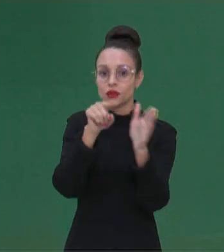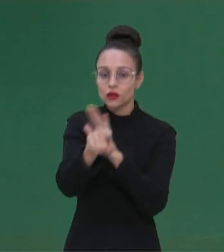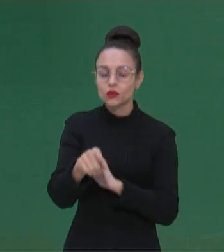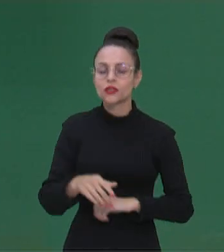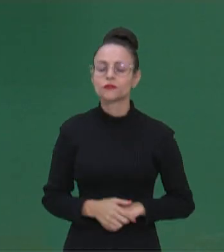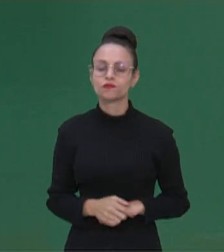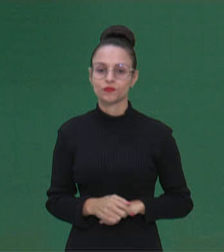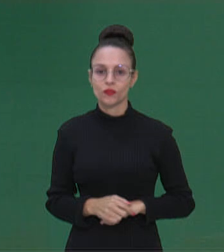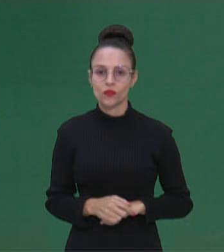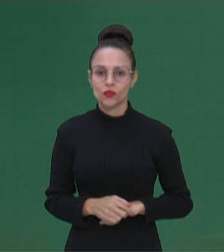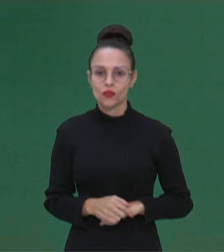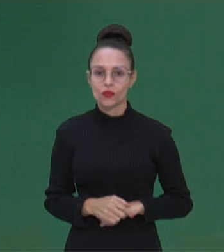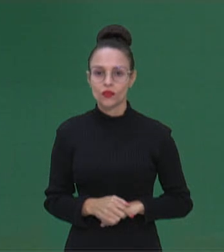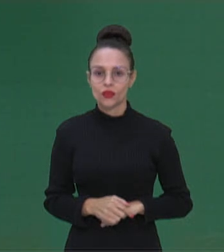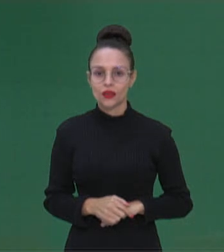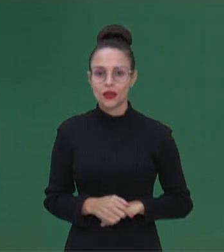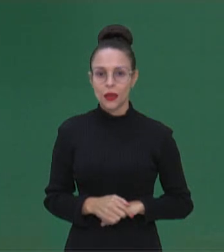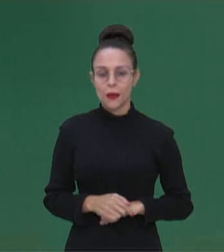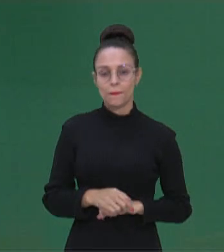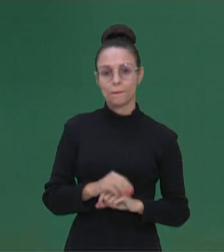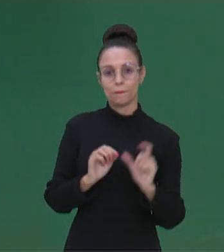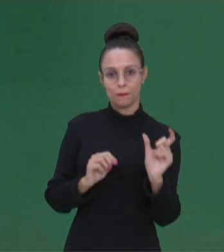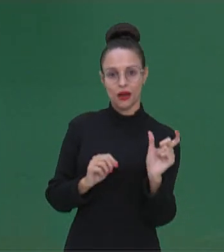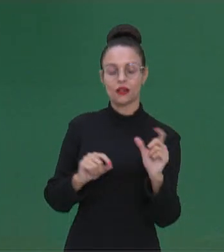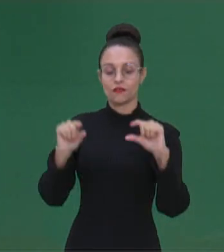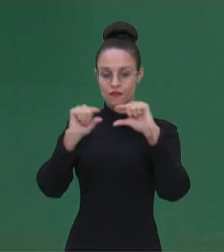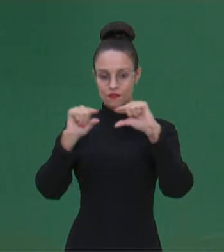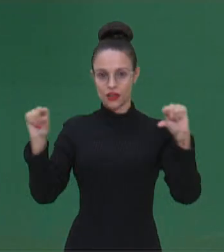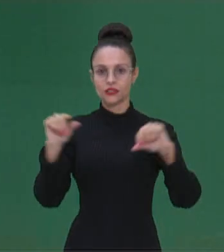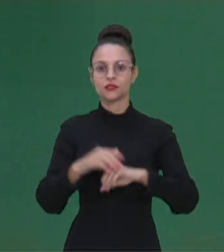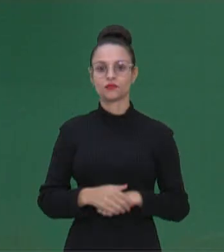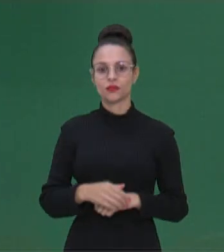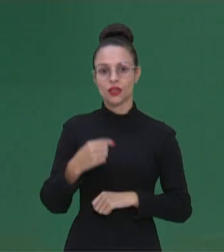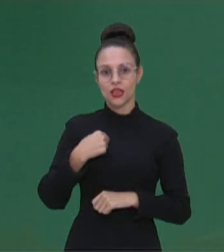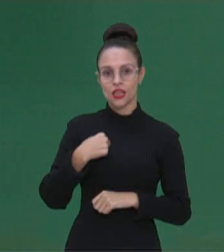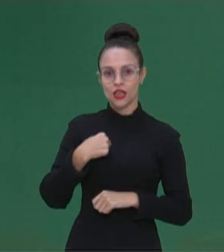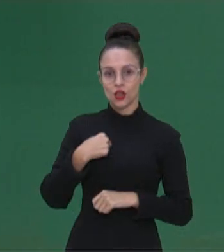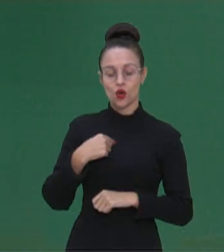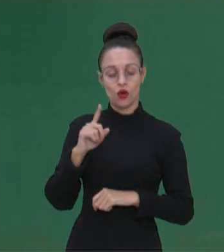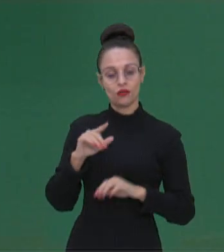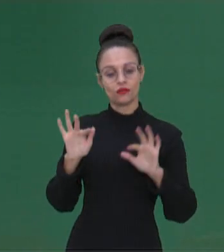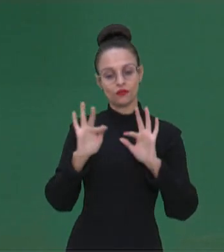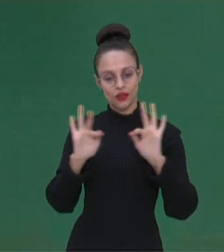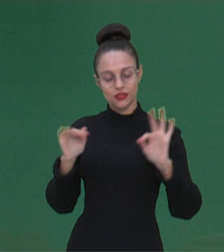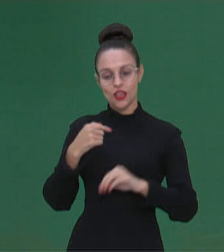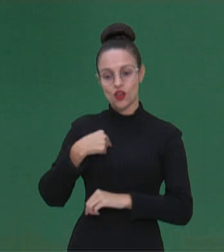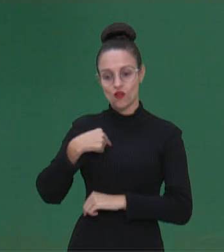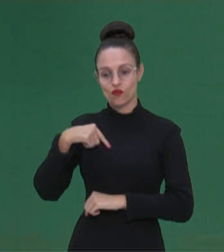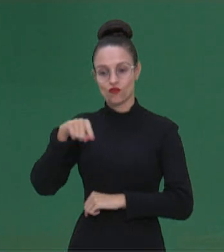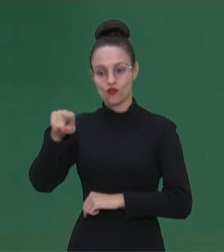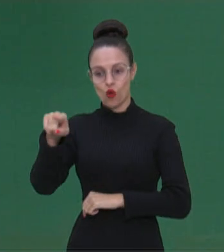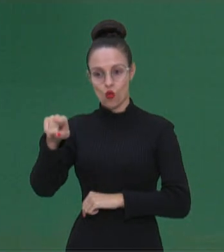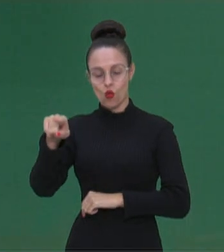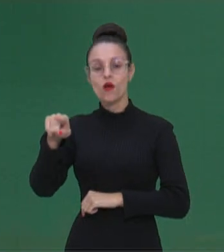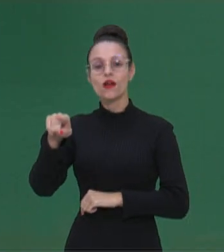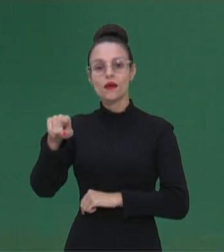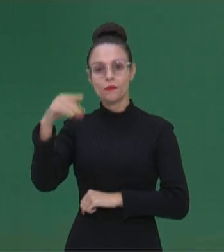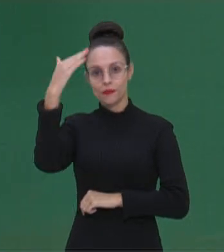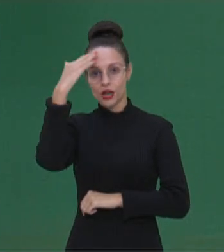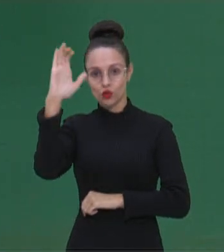assim, o para na frase, eu vou para Curitiba, por